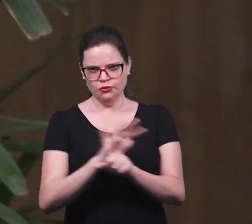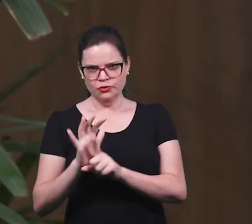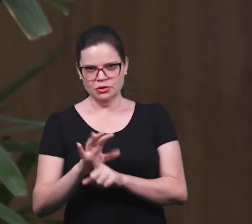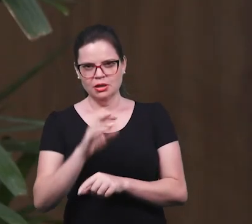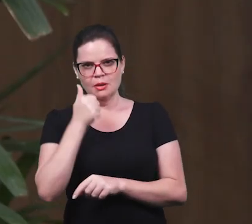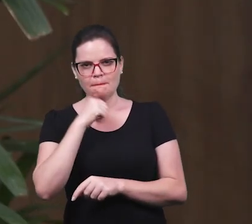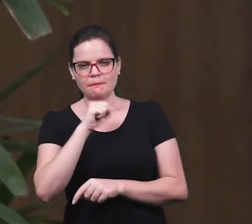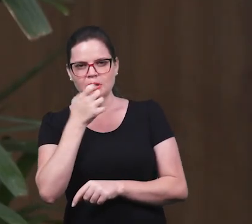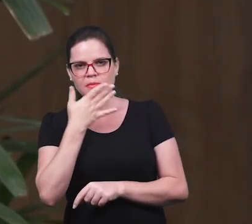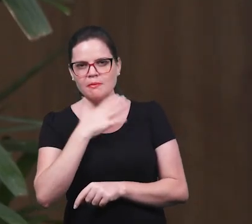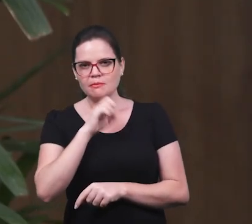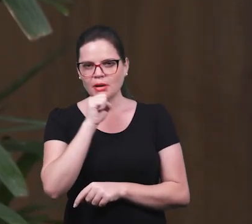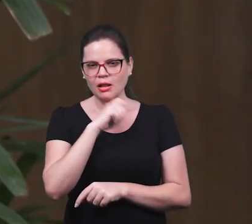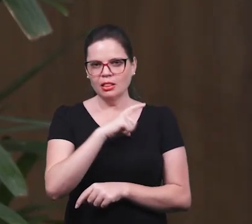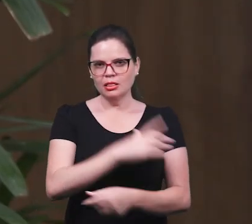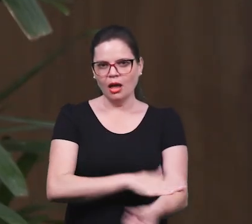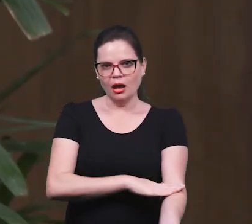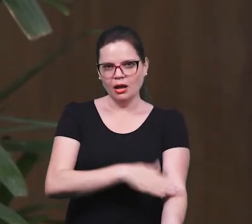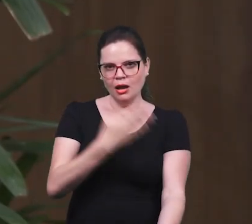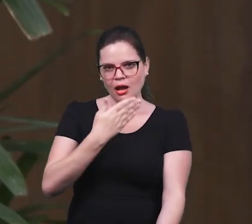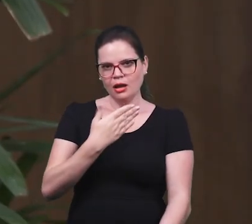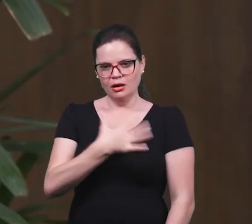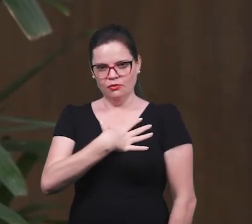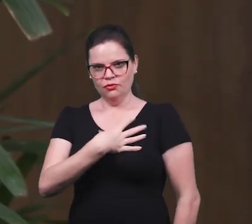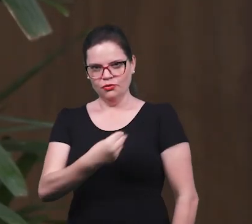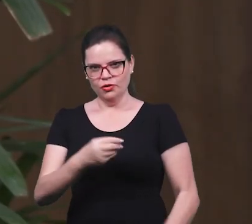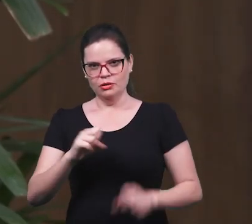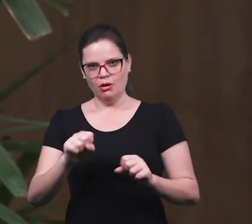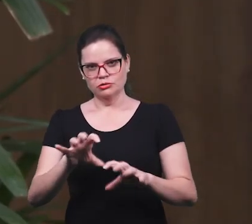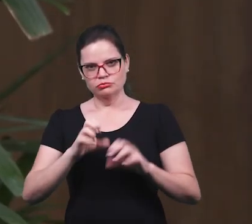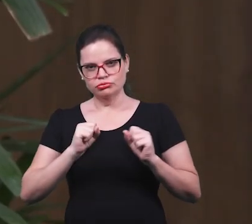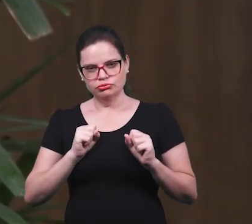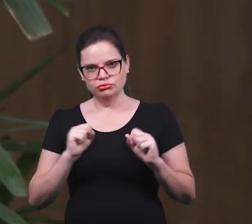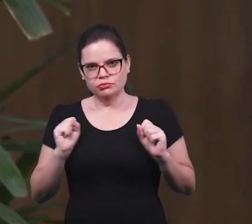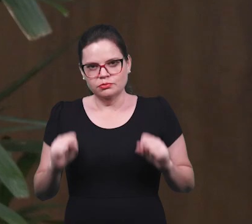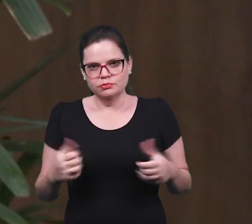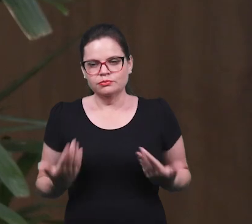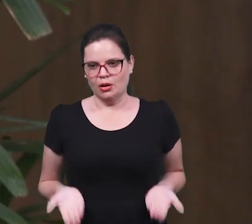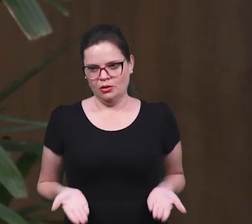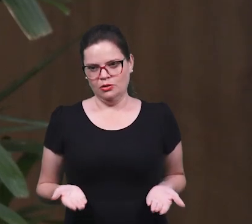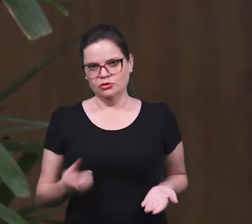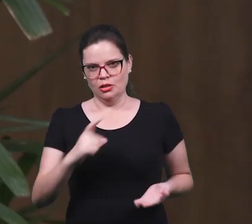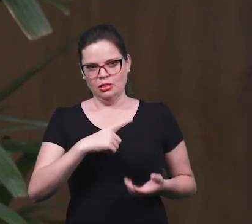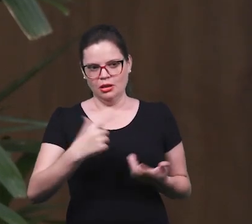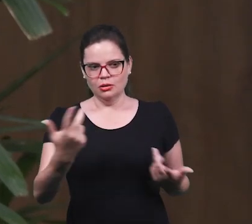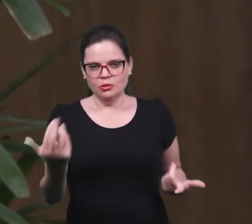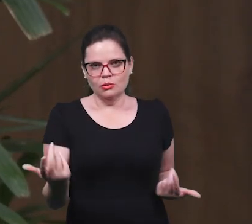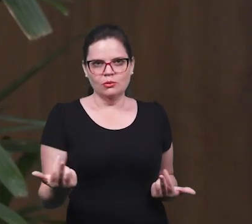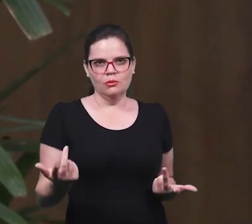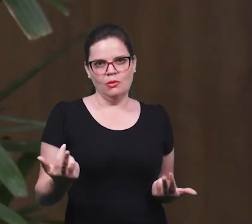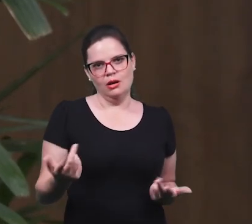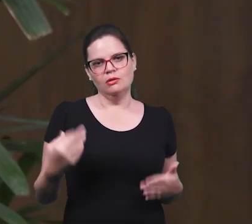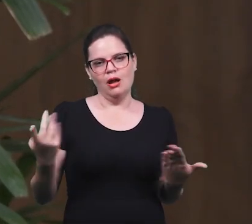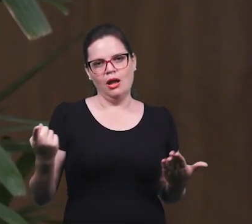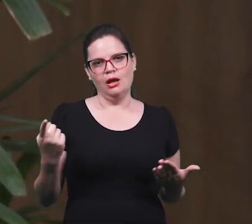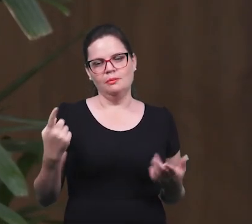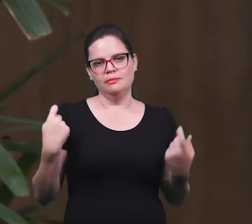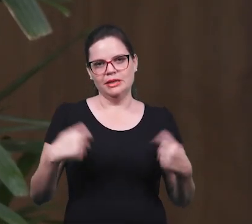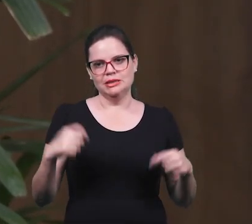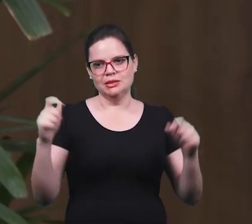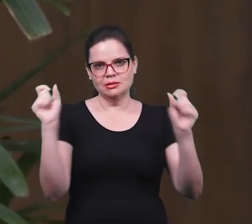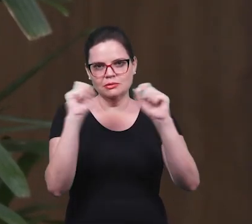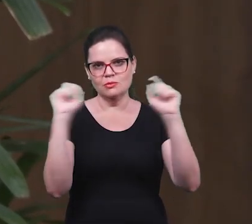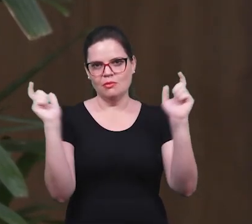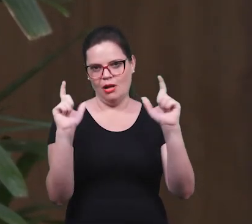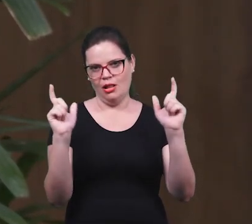Pais, mães de pessoas que tenham hipertensão podem ser um alerta